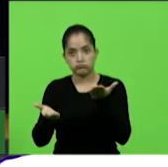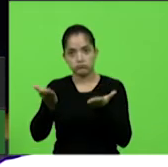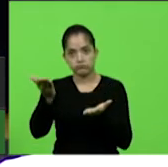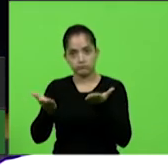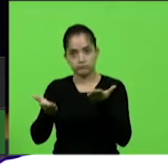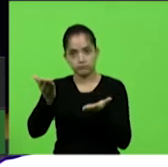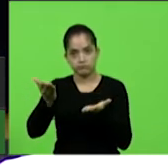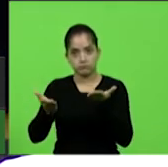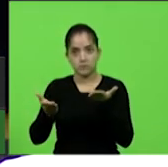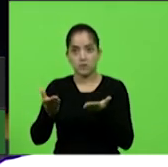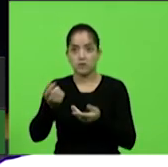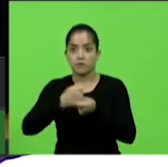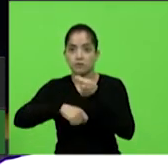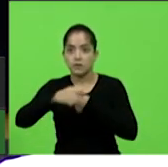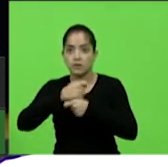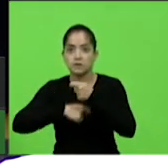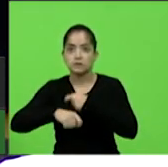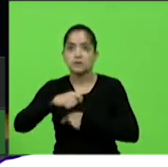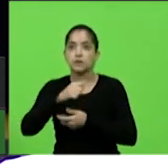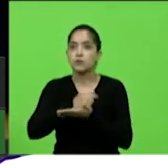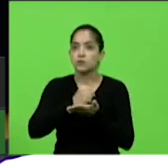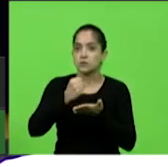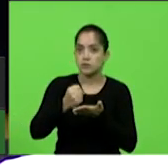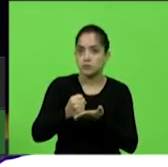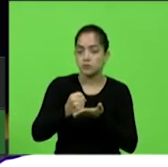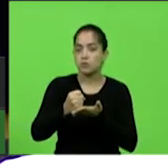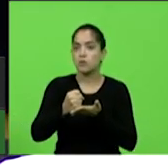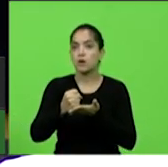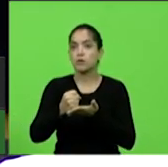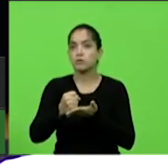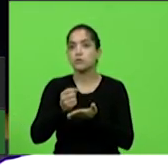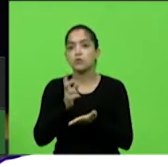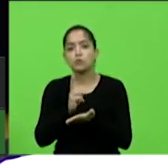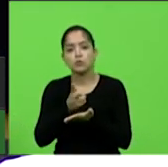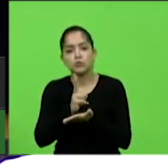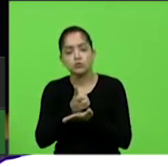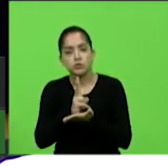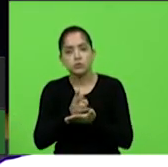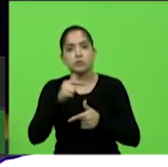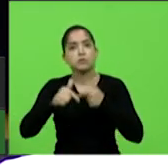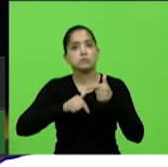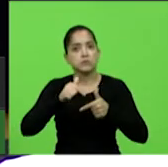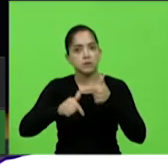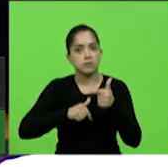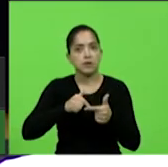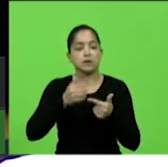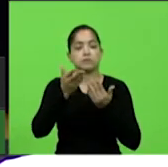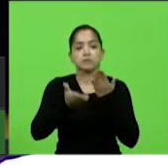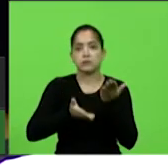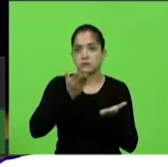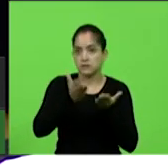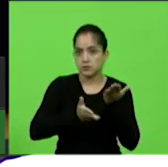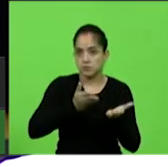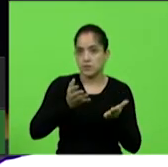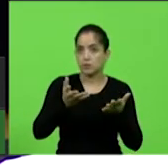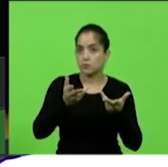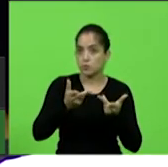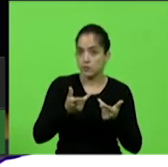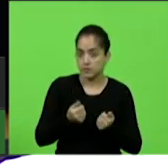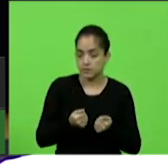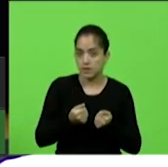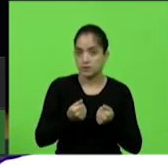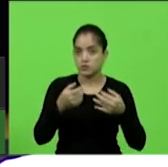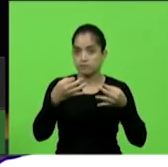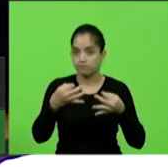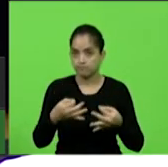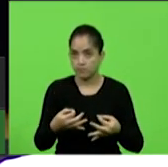contratual, de forma que possa se manter o serviço, atendido com qualidade, e